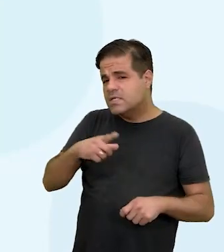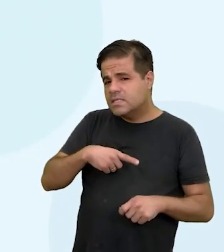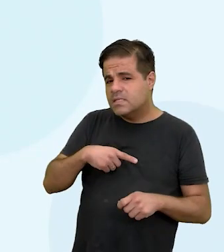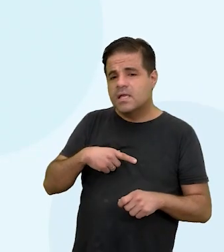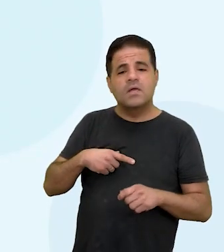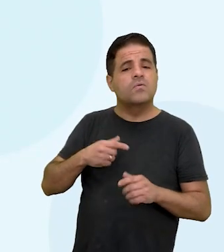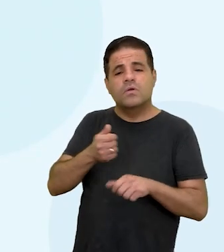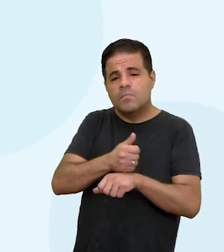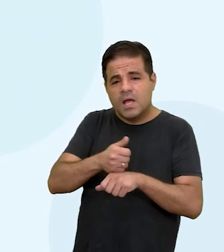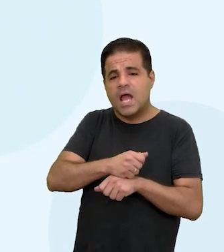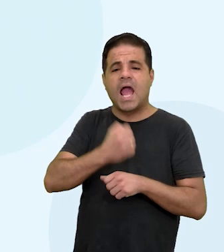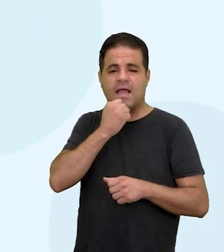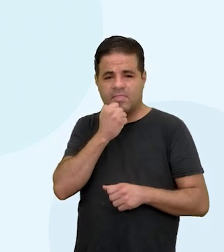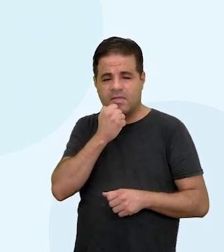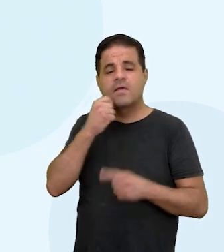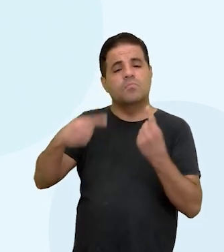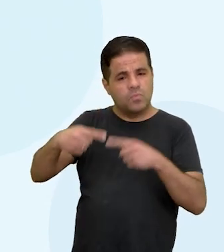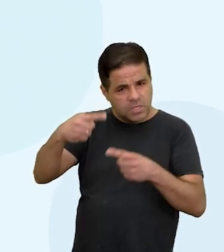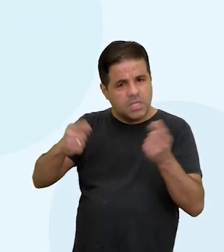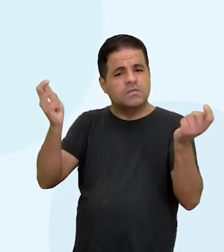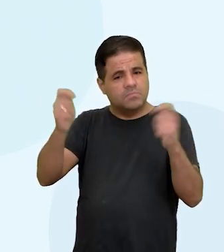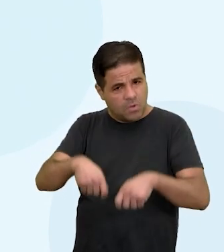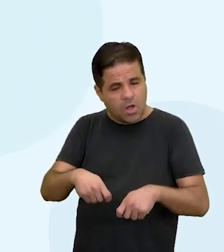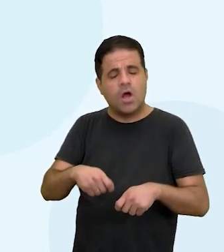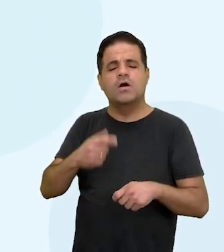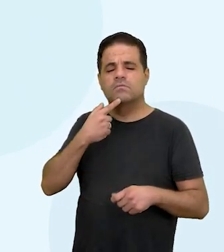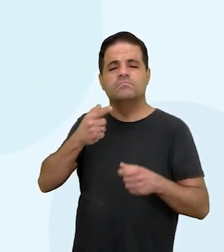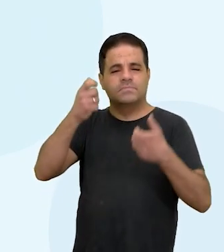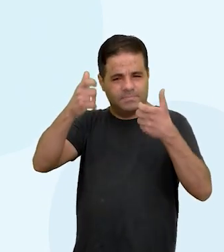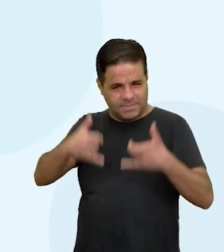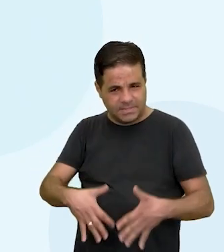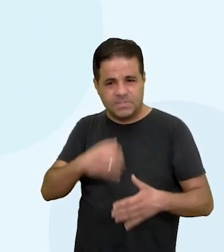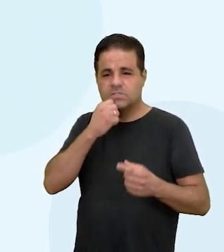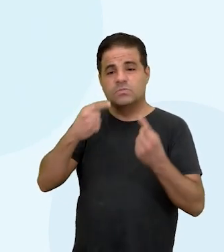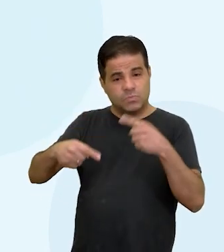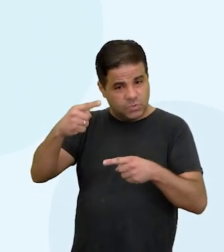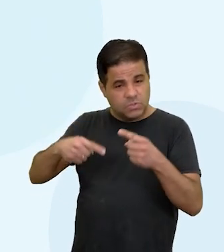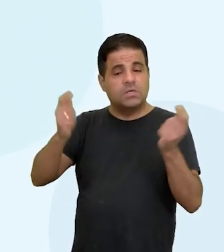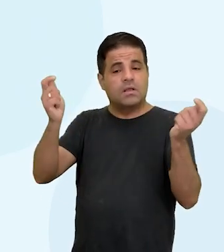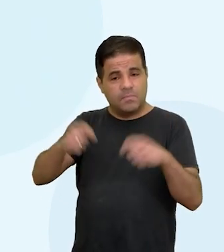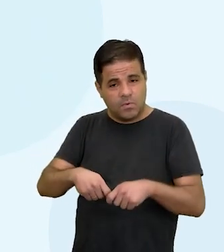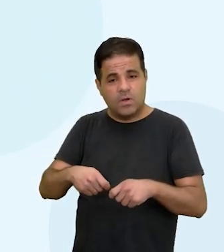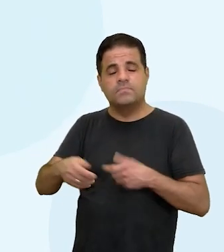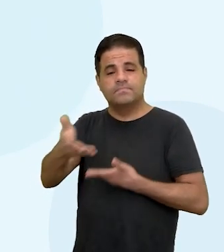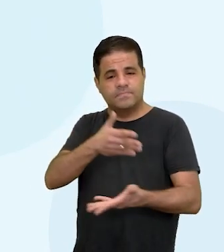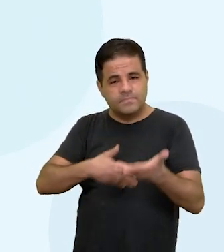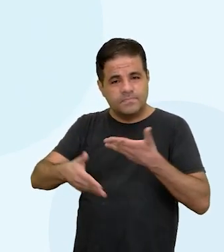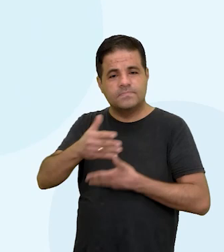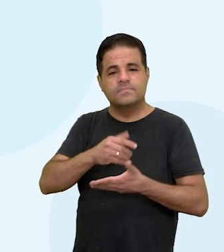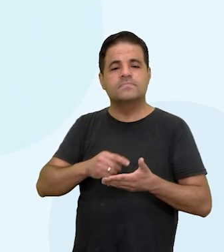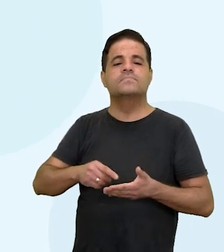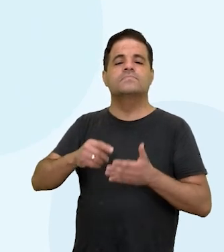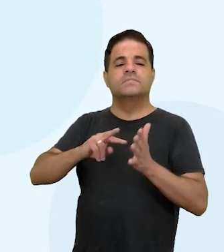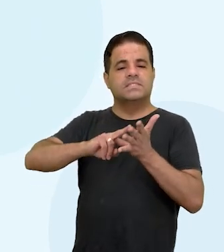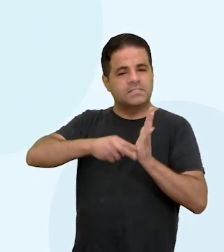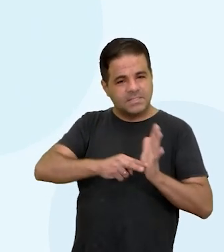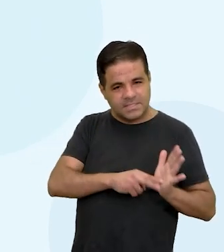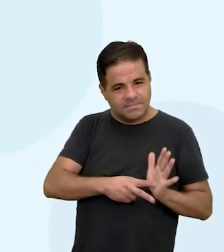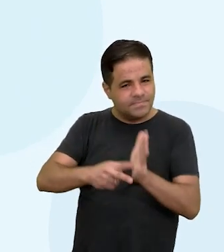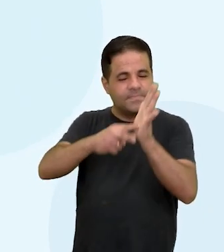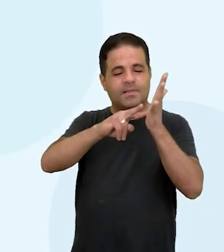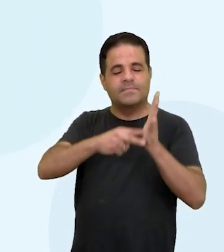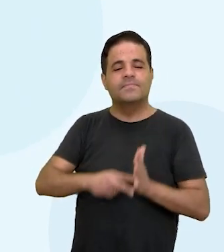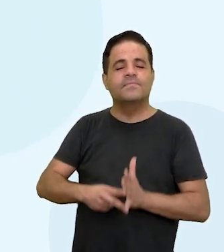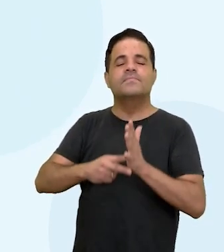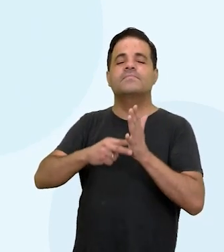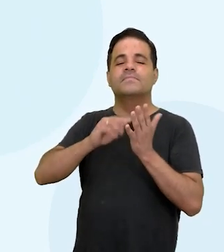uma carreira em ciências políticas, né? A gente falou para vocês que a ciência política, ela tá ali dentro das ciências sociais, vamos colocar um